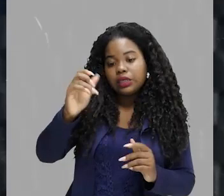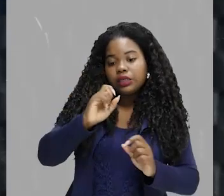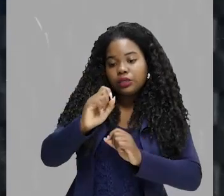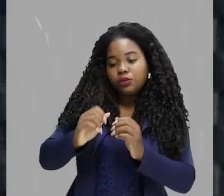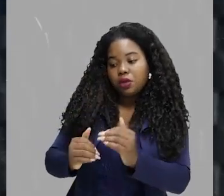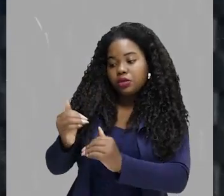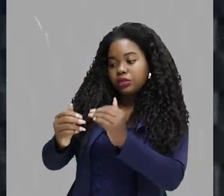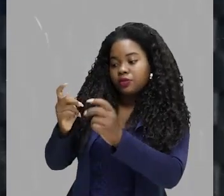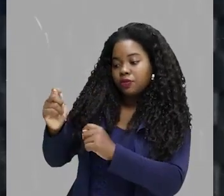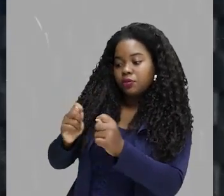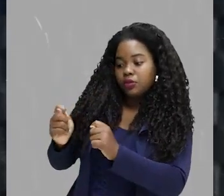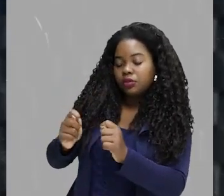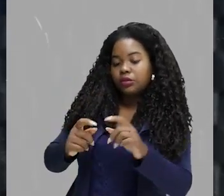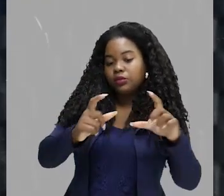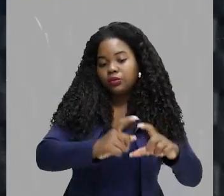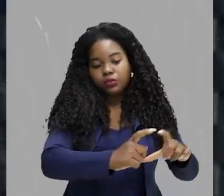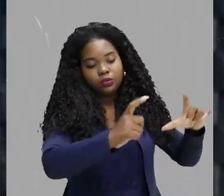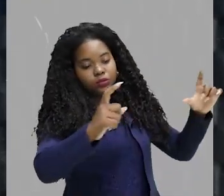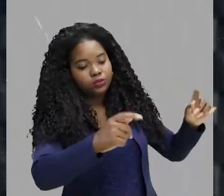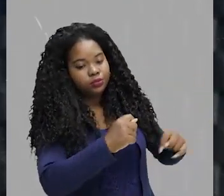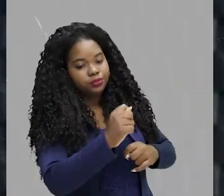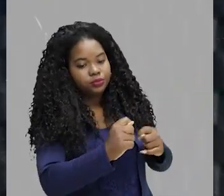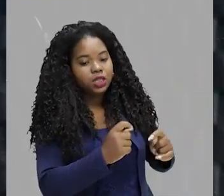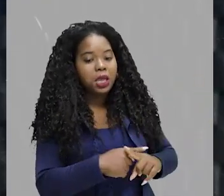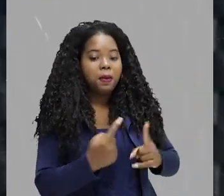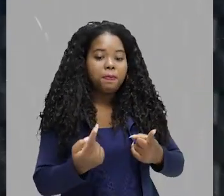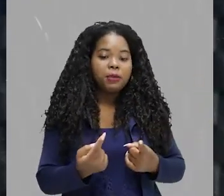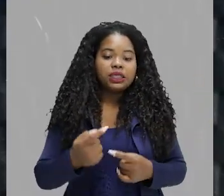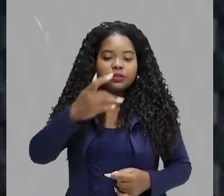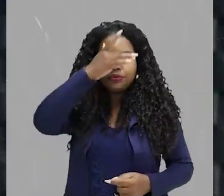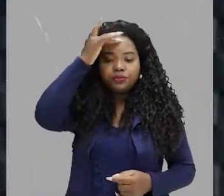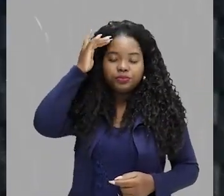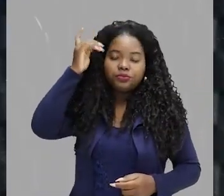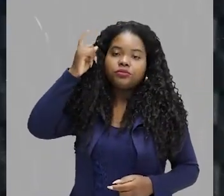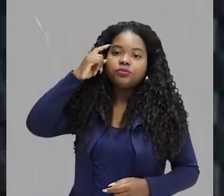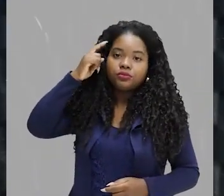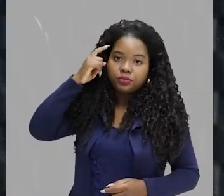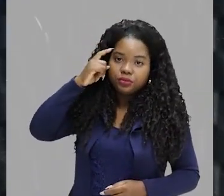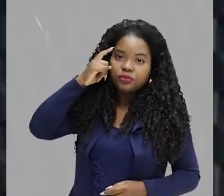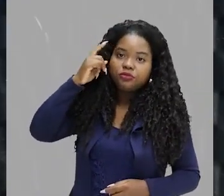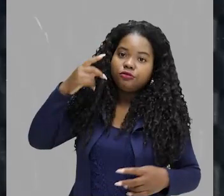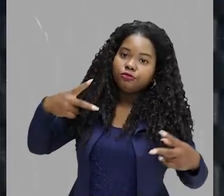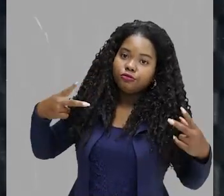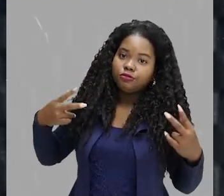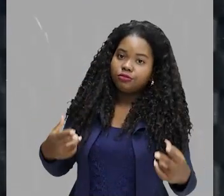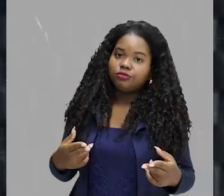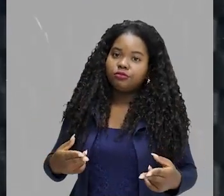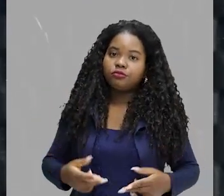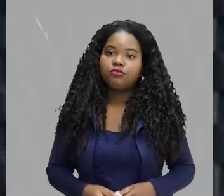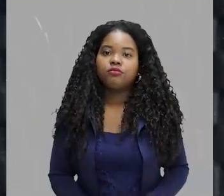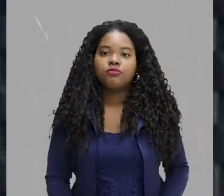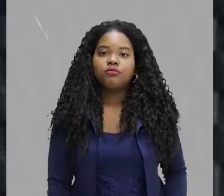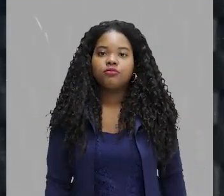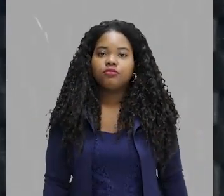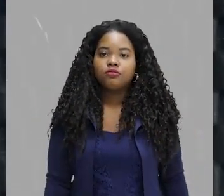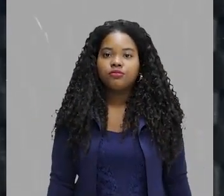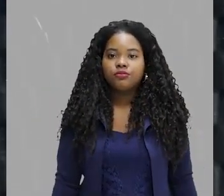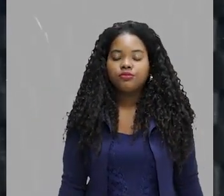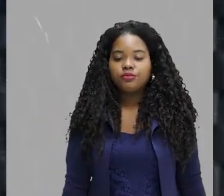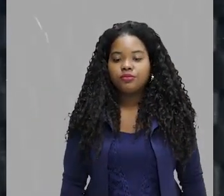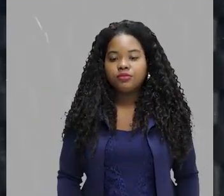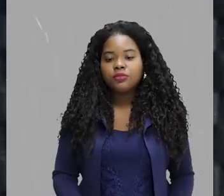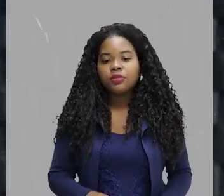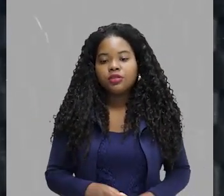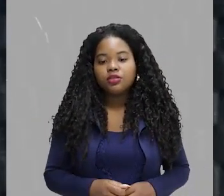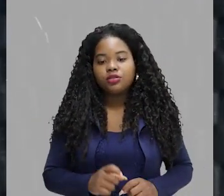é a mesma coisa. Mas o problema é que muita gente acreditou e tomou a ideia de que fosse a mesma coisa. De que uma nação